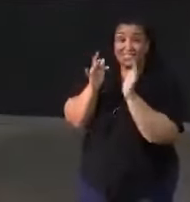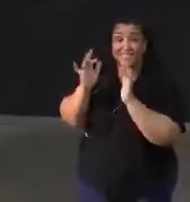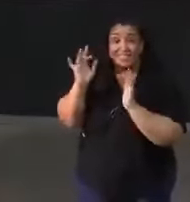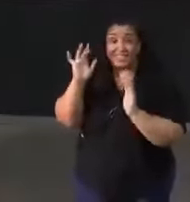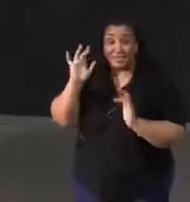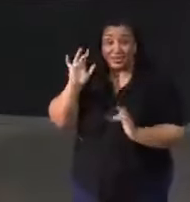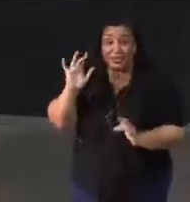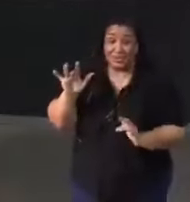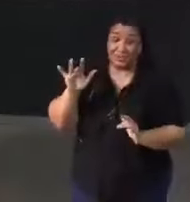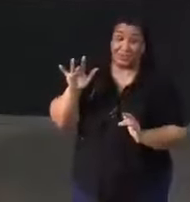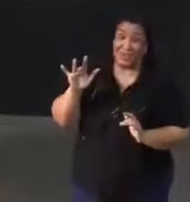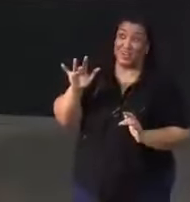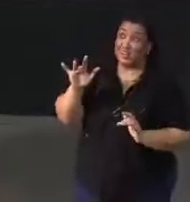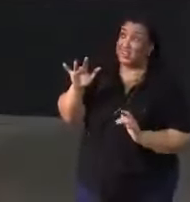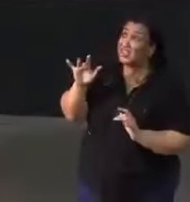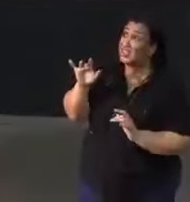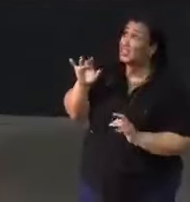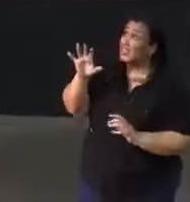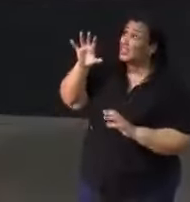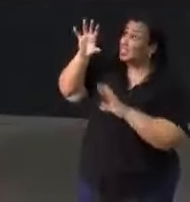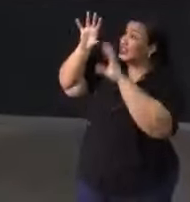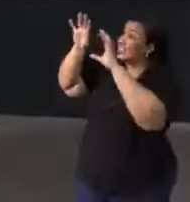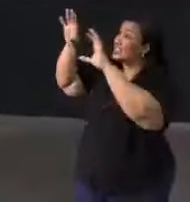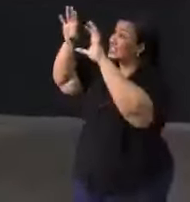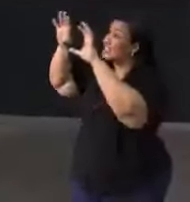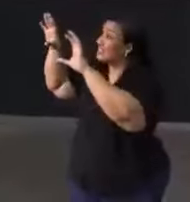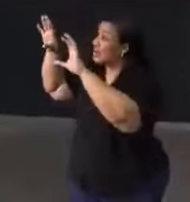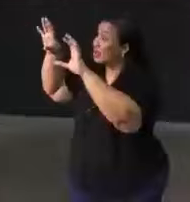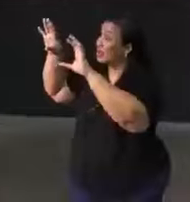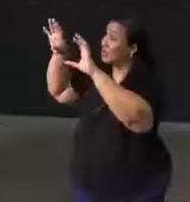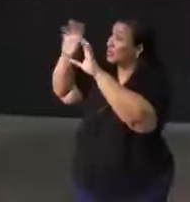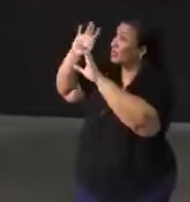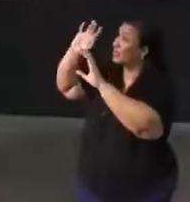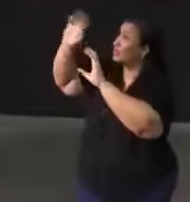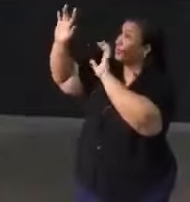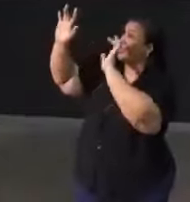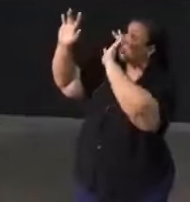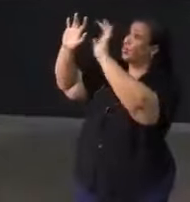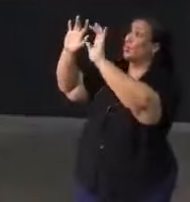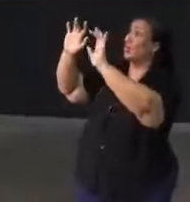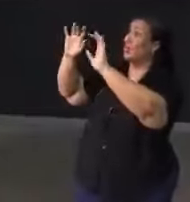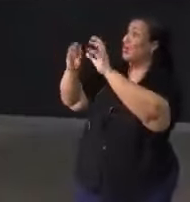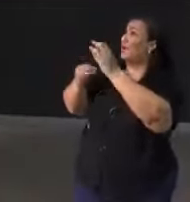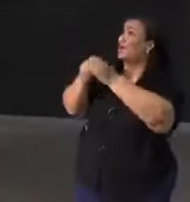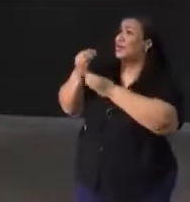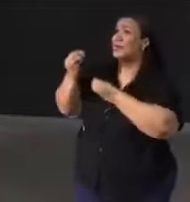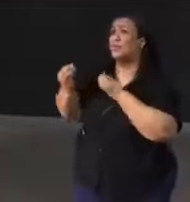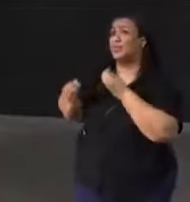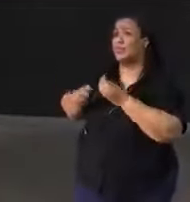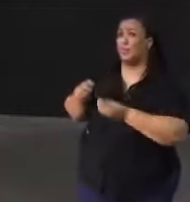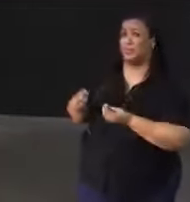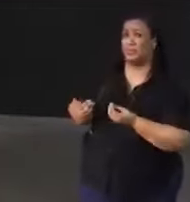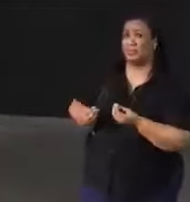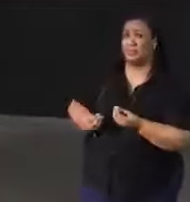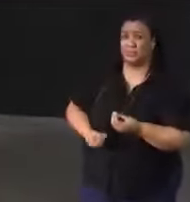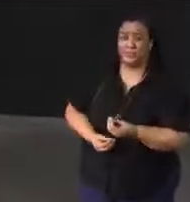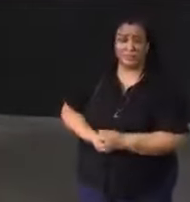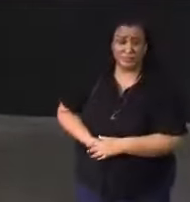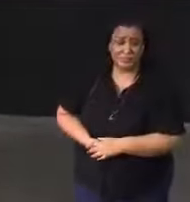de contato entre o céu e a terra. São coisas, são equipamentos, são